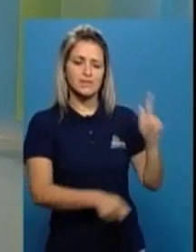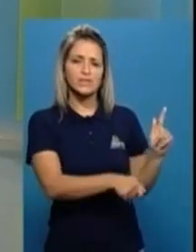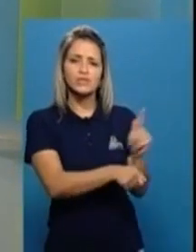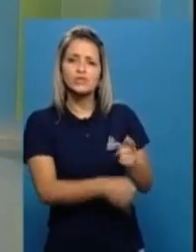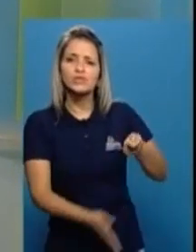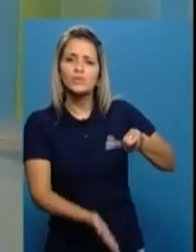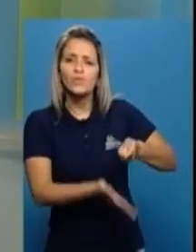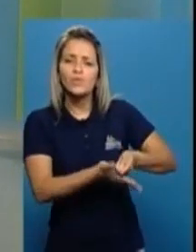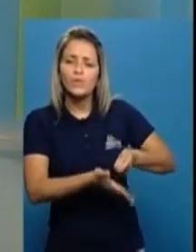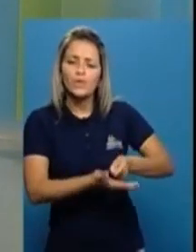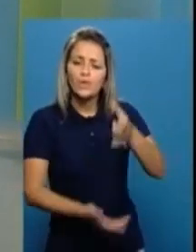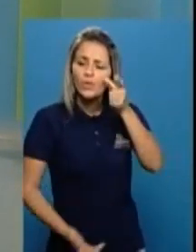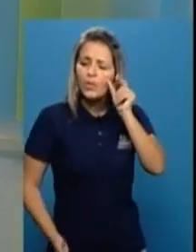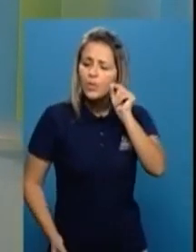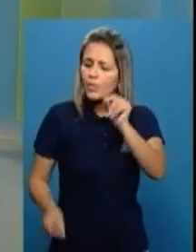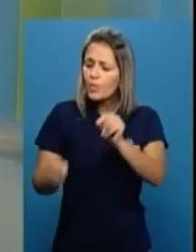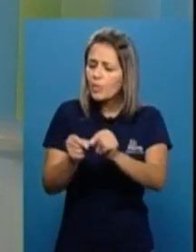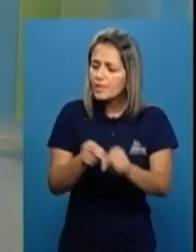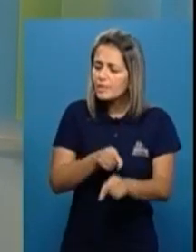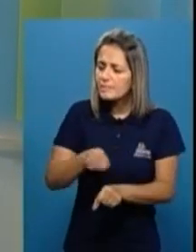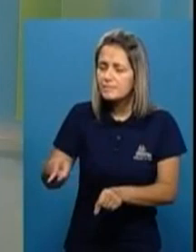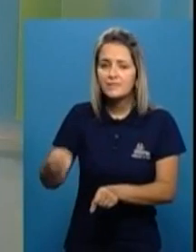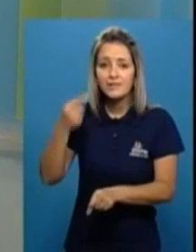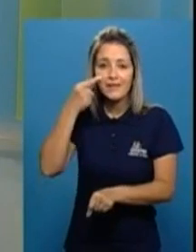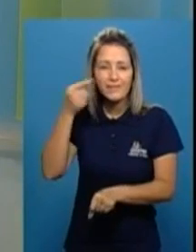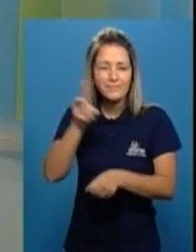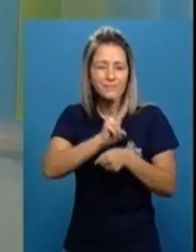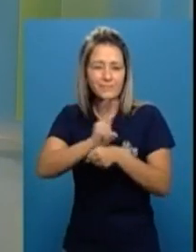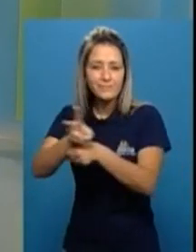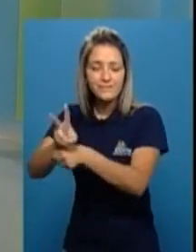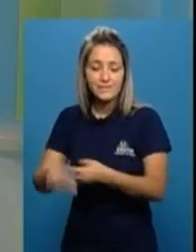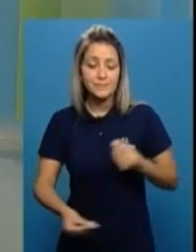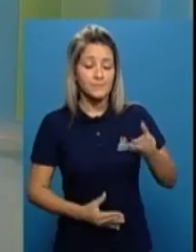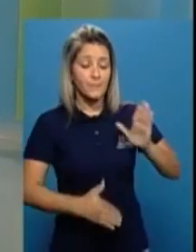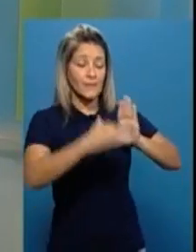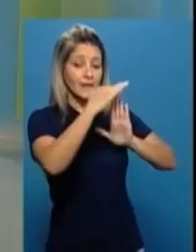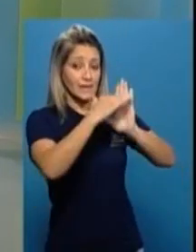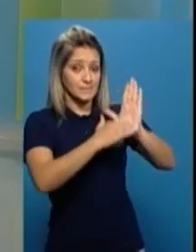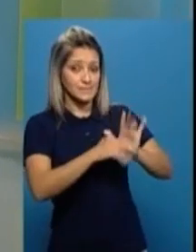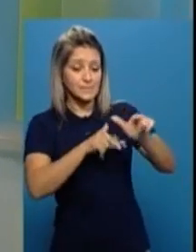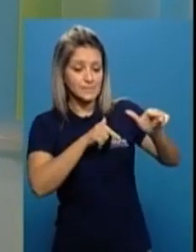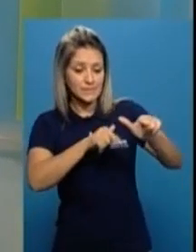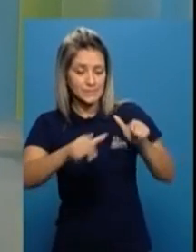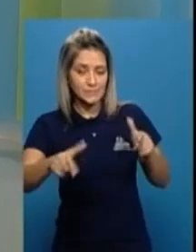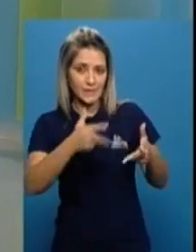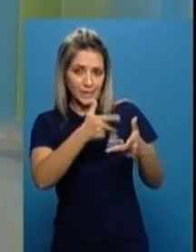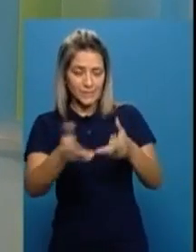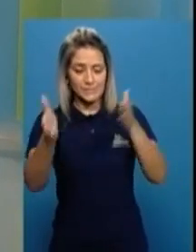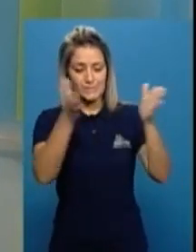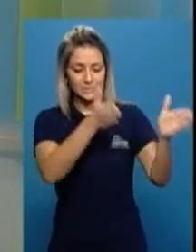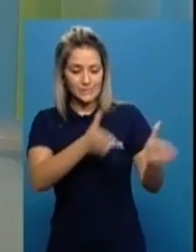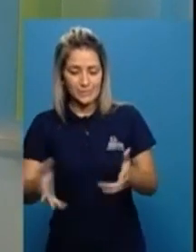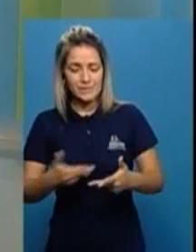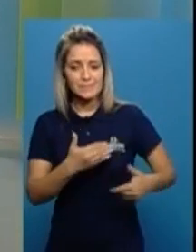sempre em cima olhando o que o seu funcionário está fazendo. A padronização das tarefas e dos processos é